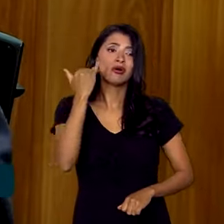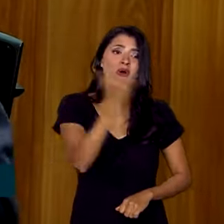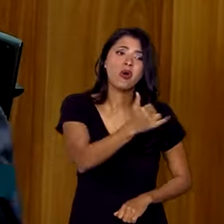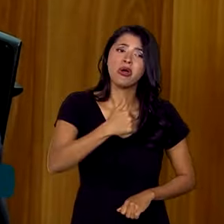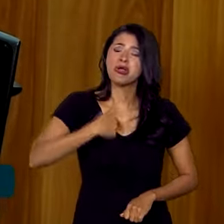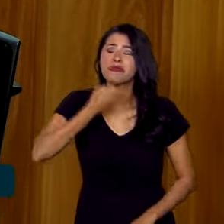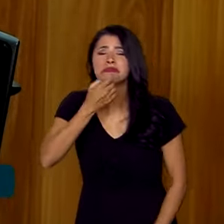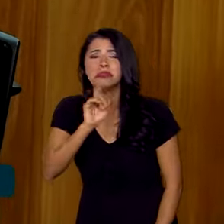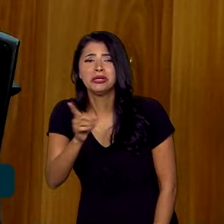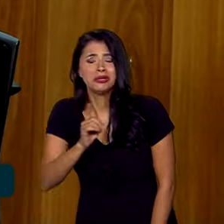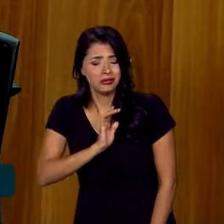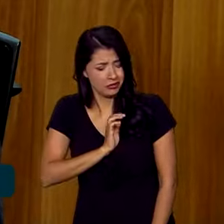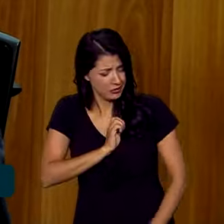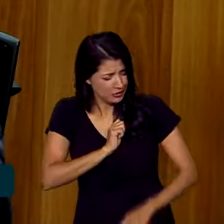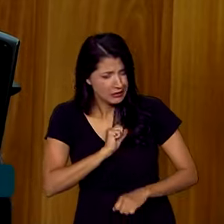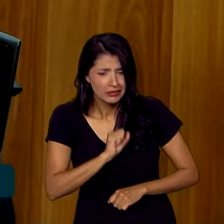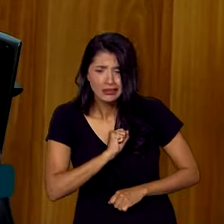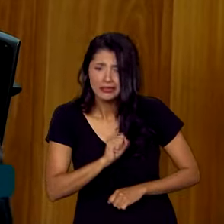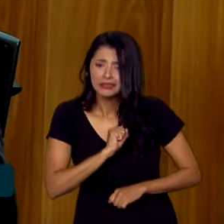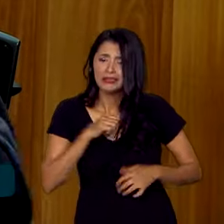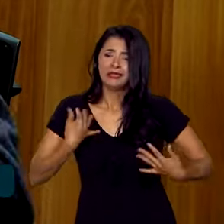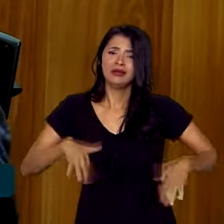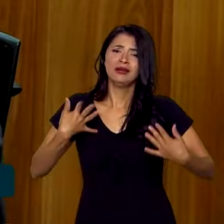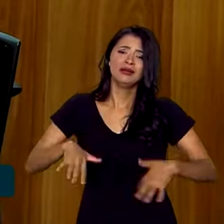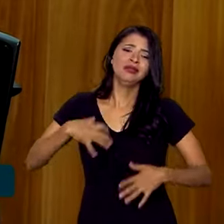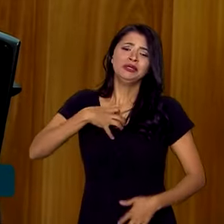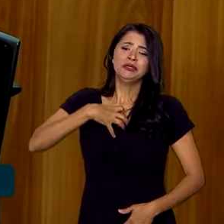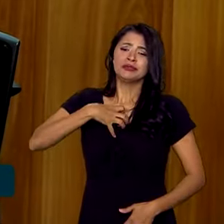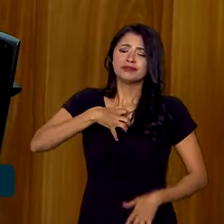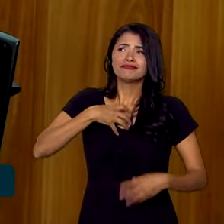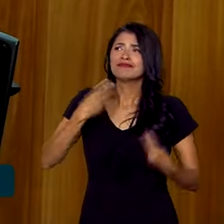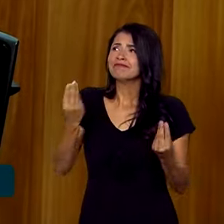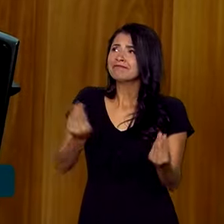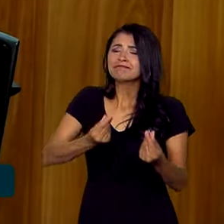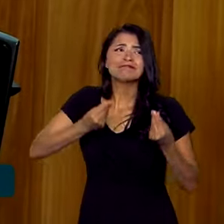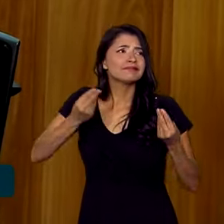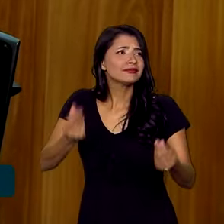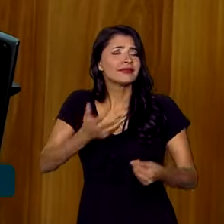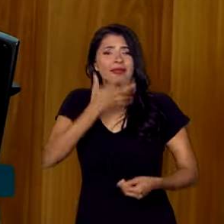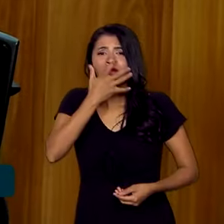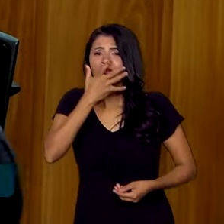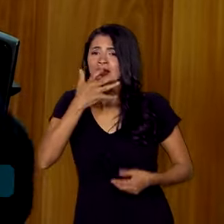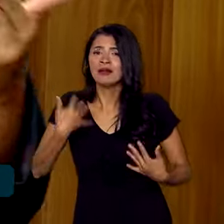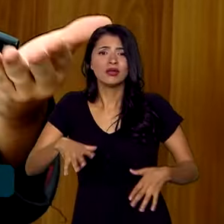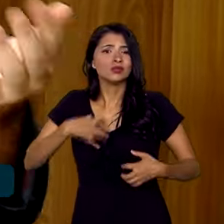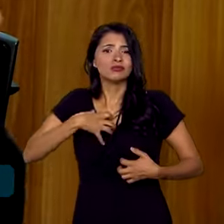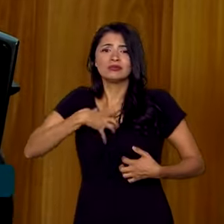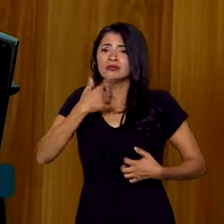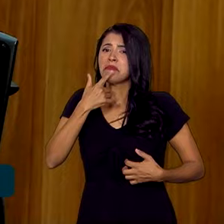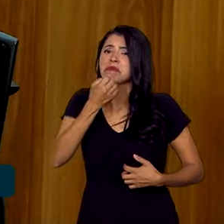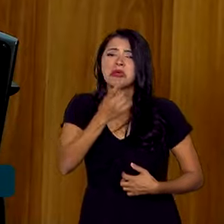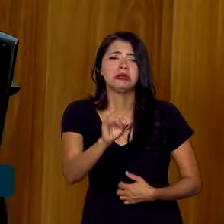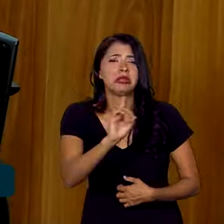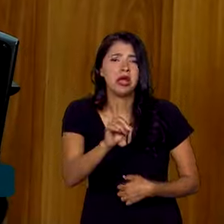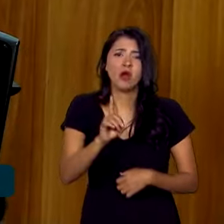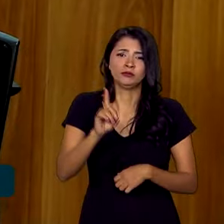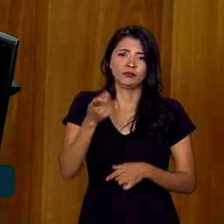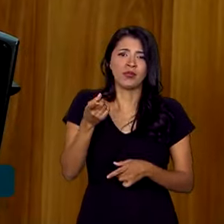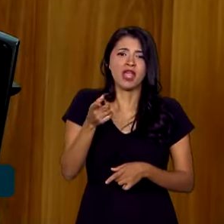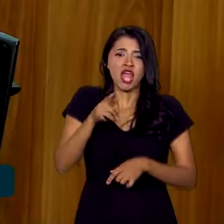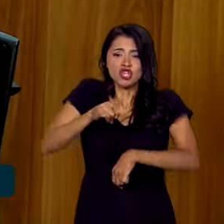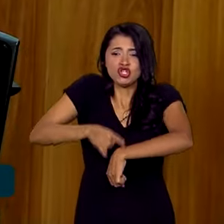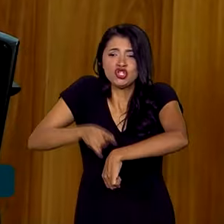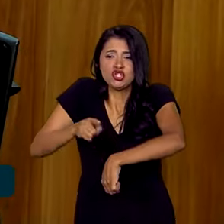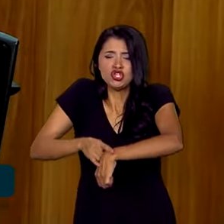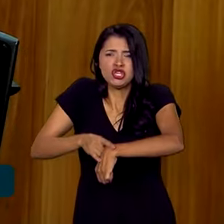sentindo uma palpitação no coração tô sentindo eh que não tá eh que não tô me sentindo bem ao urinar por exemplo tô com